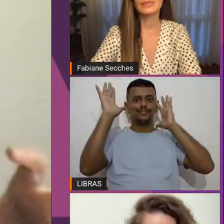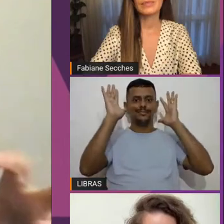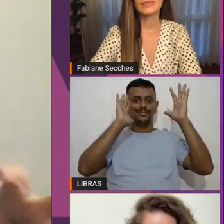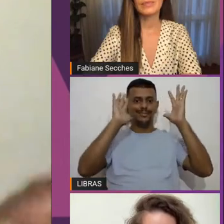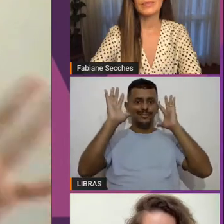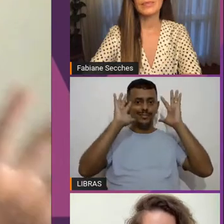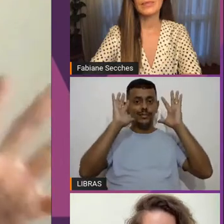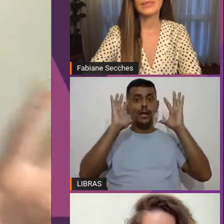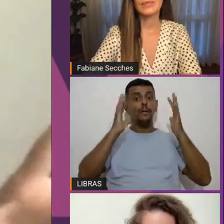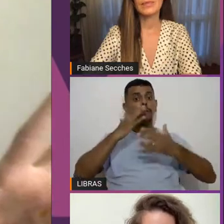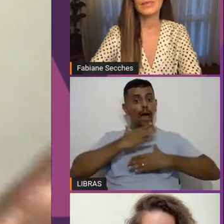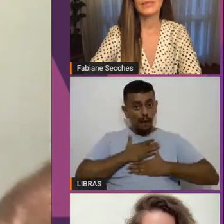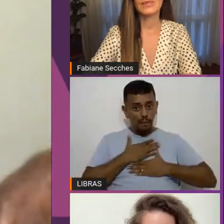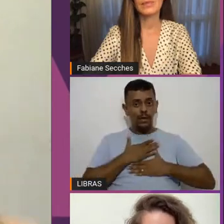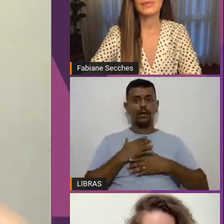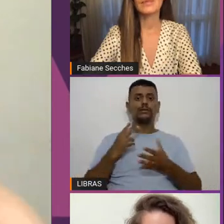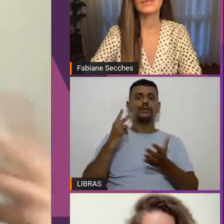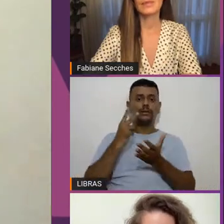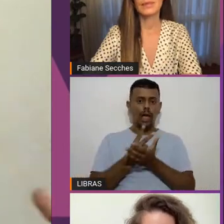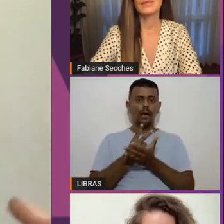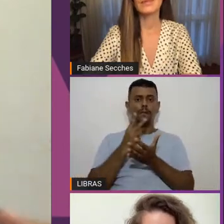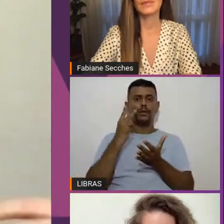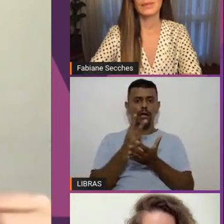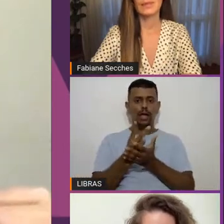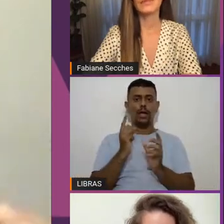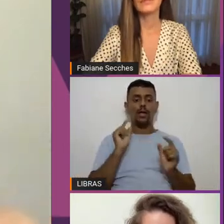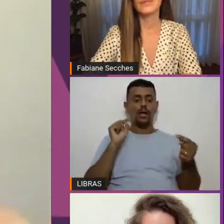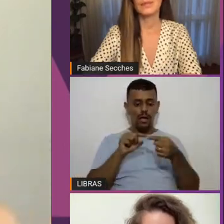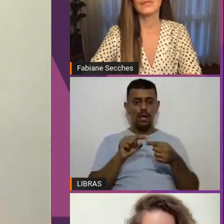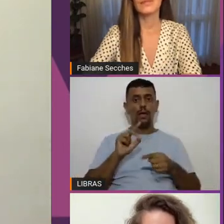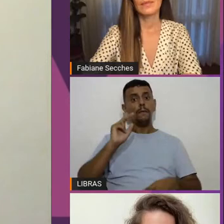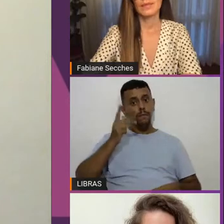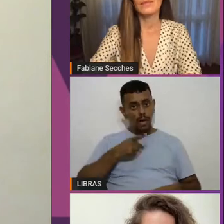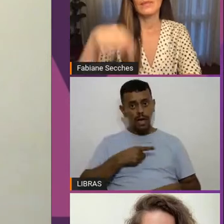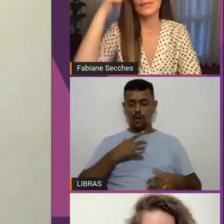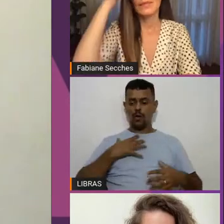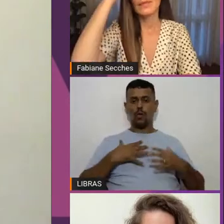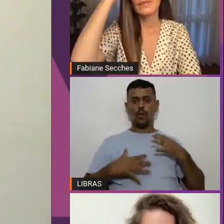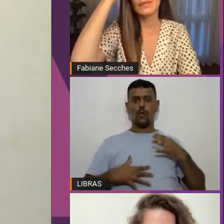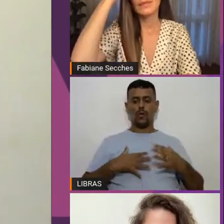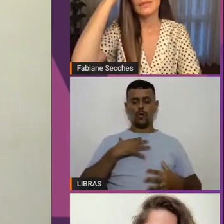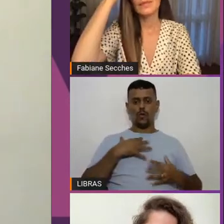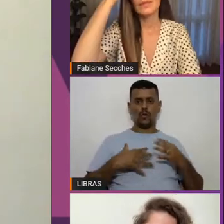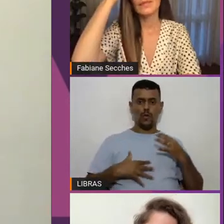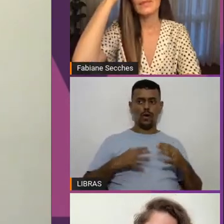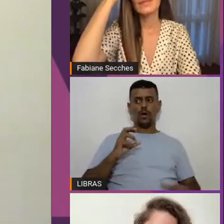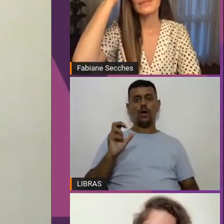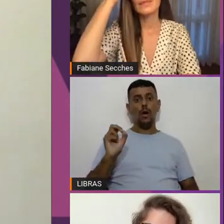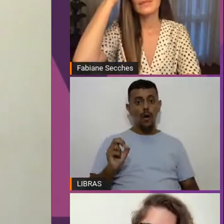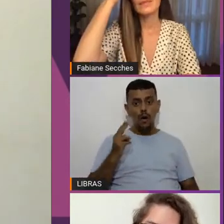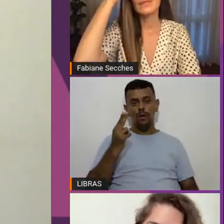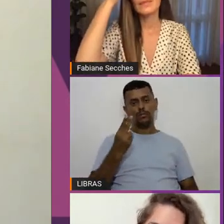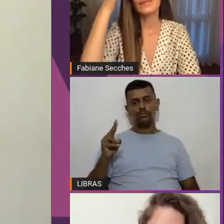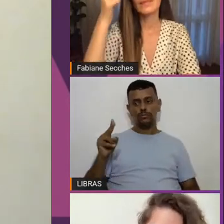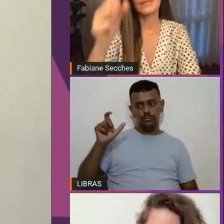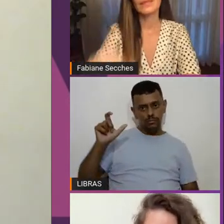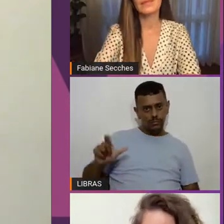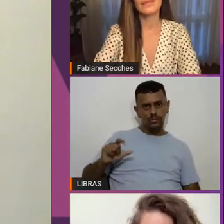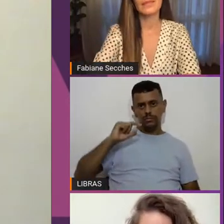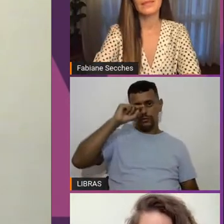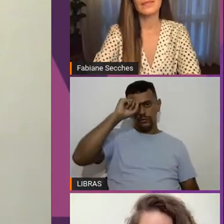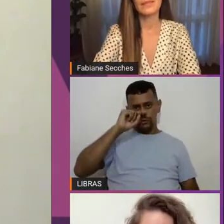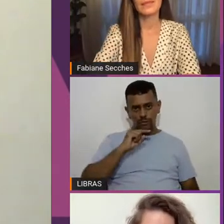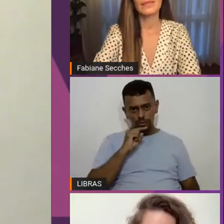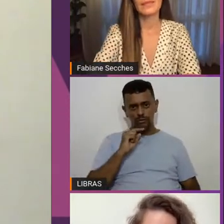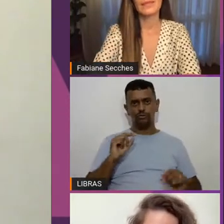associadas para mim a buscar um sentido para o corpo seja para o meu corpo seja para o corpo dos personagens dos